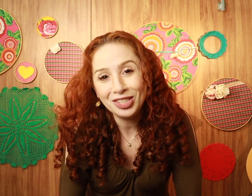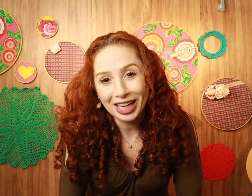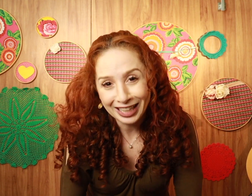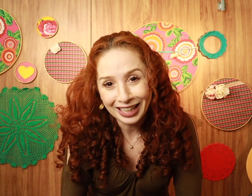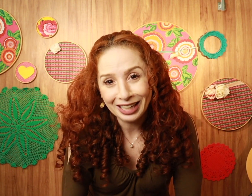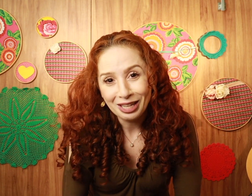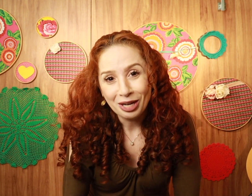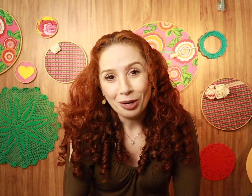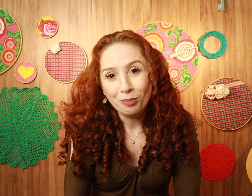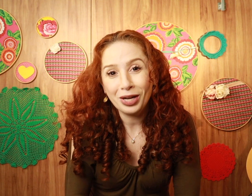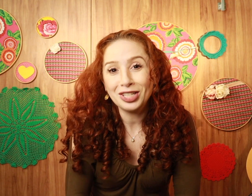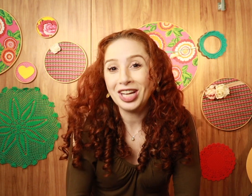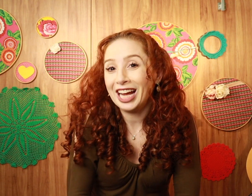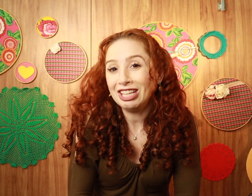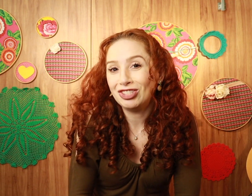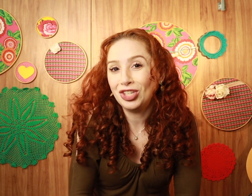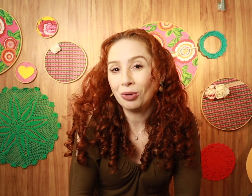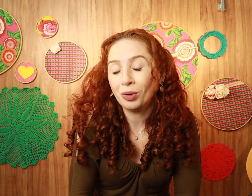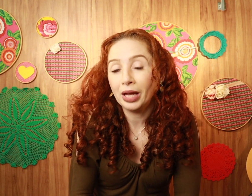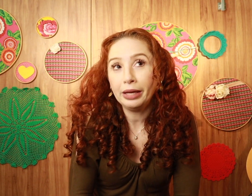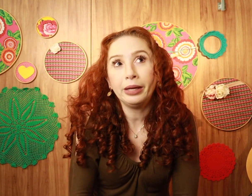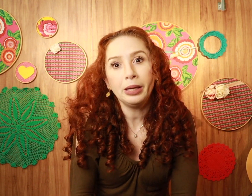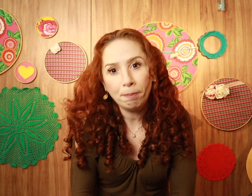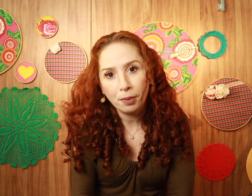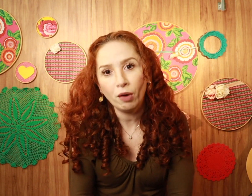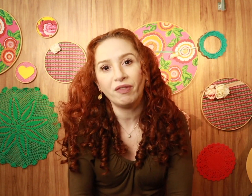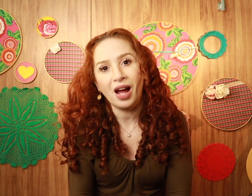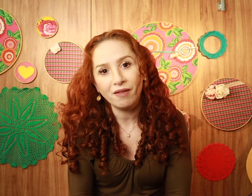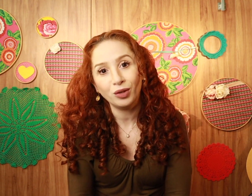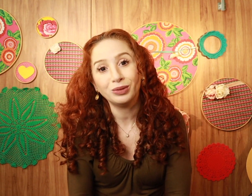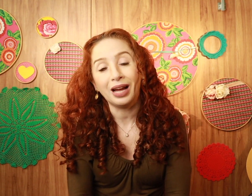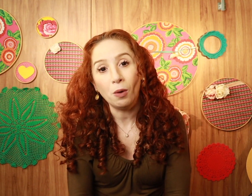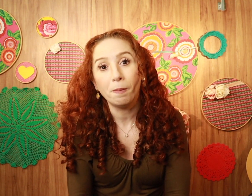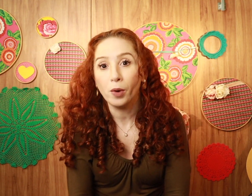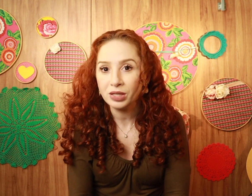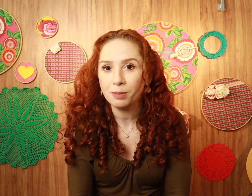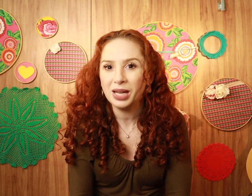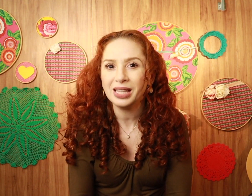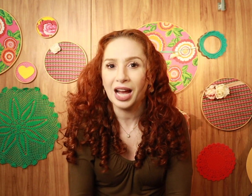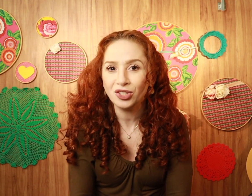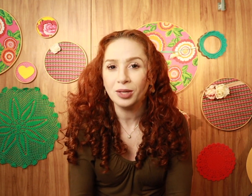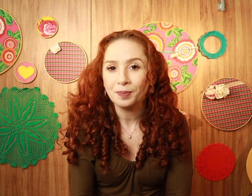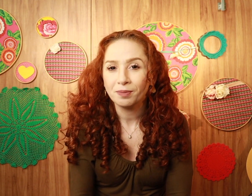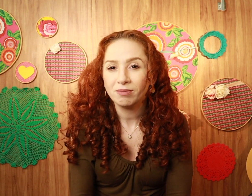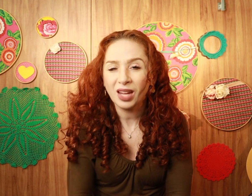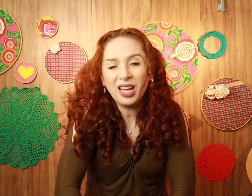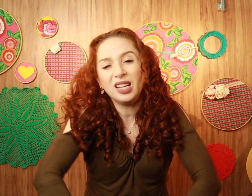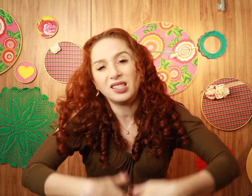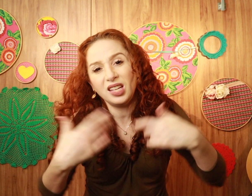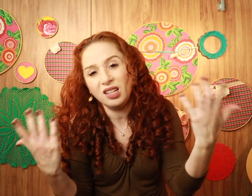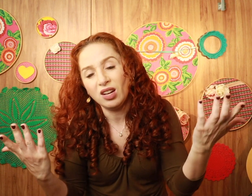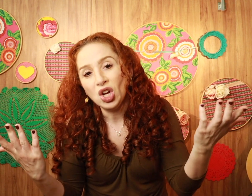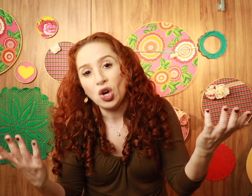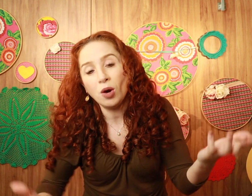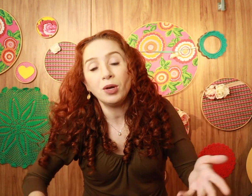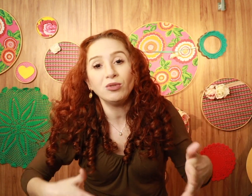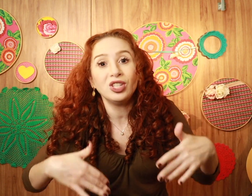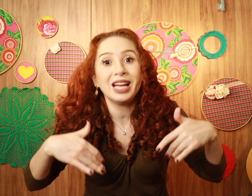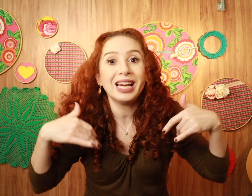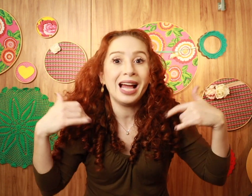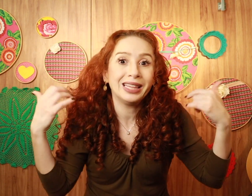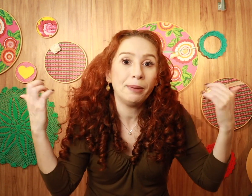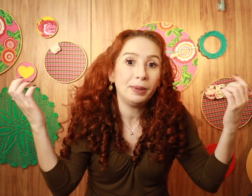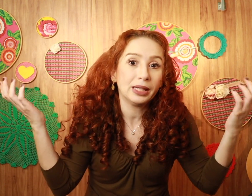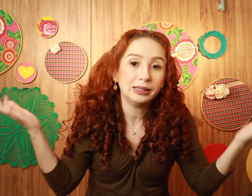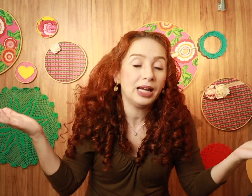Apesar de rir por achar ridícula e improvável tal possibilidade, ainda assim, como não